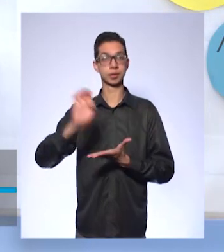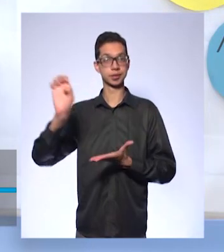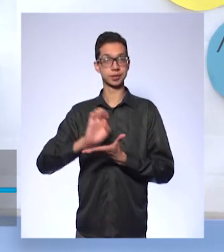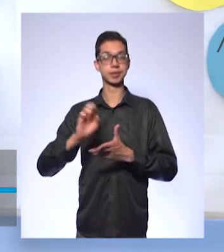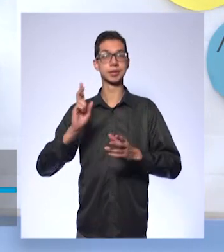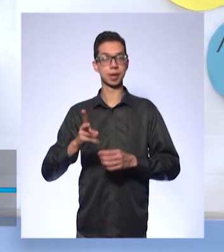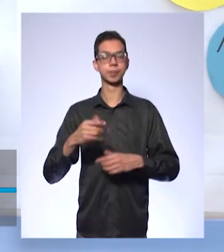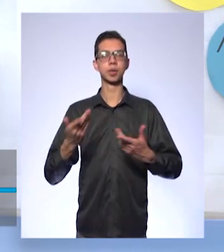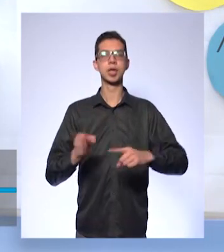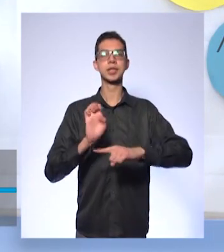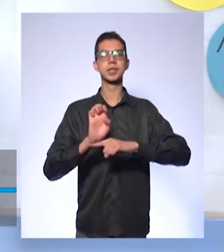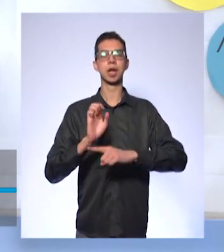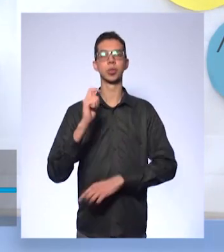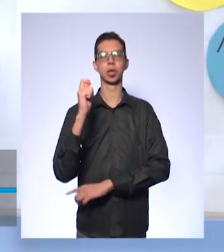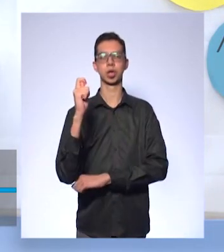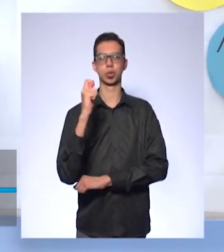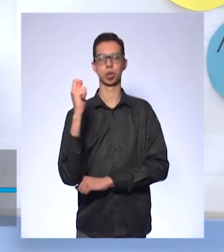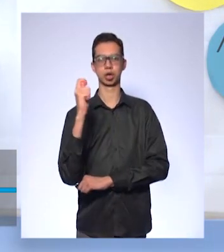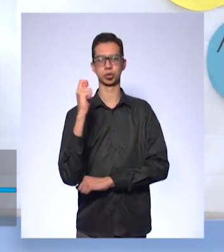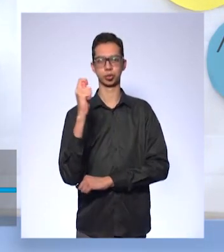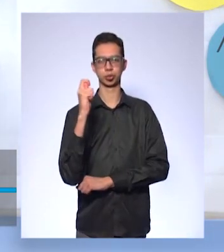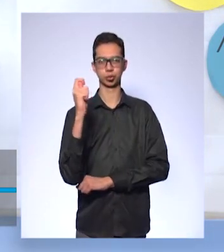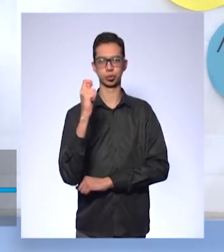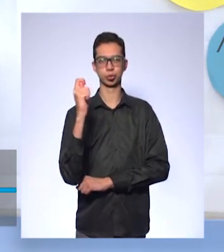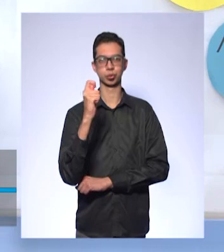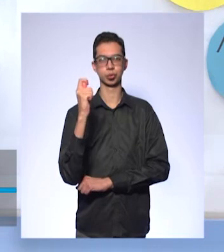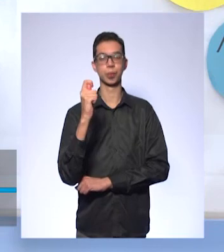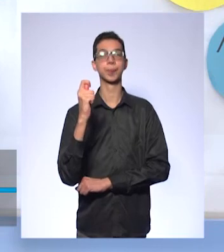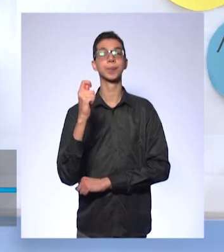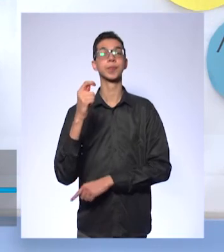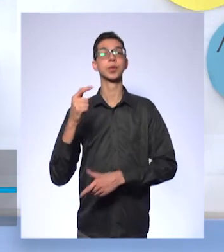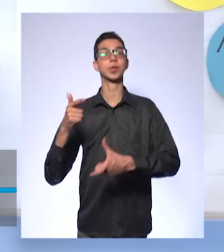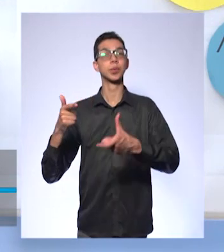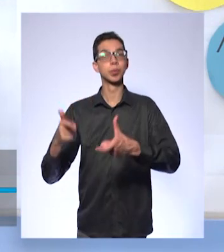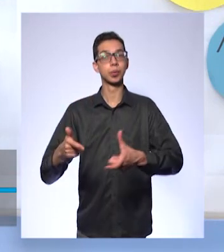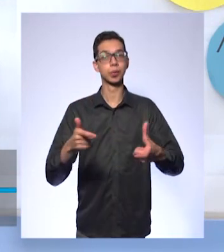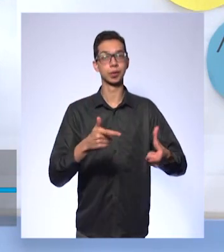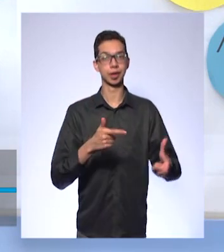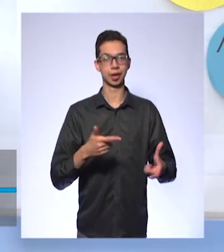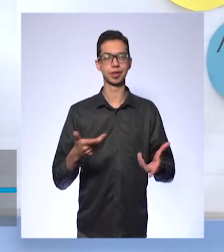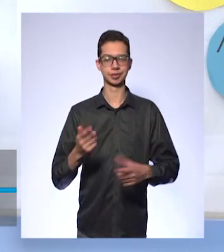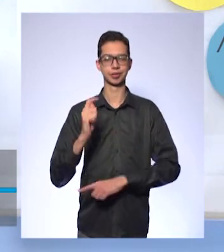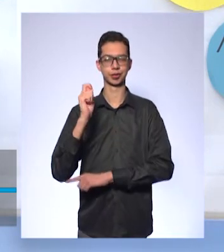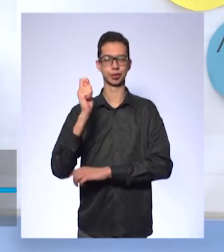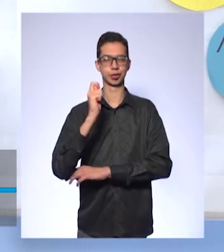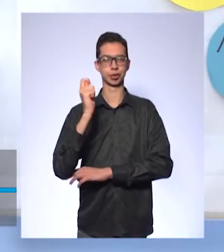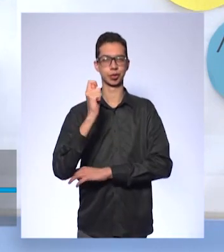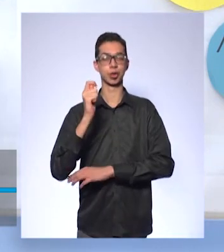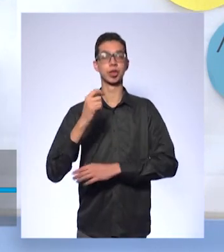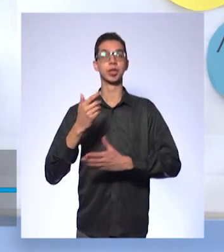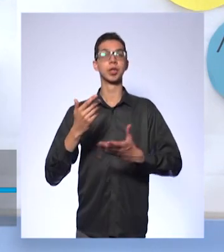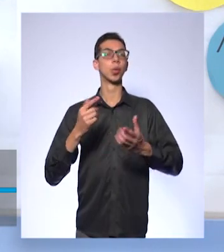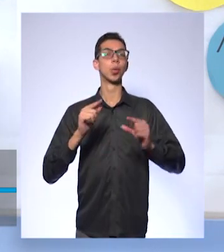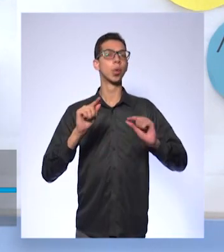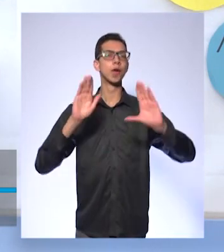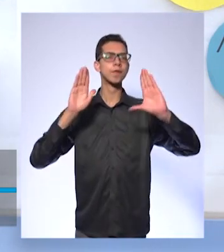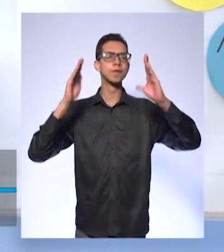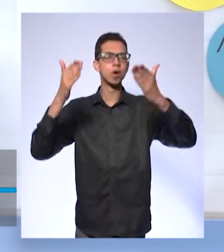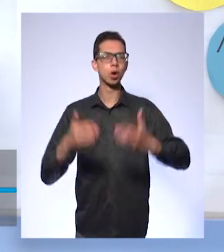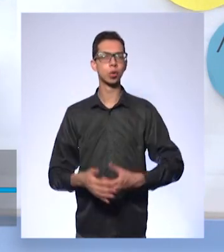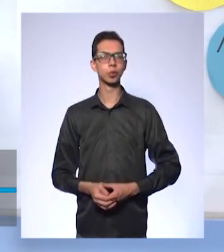Sul, nessas terras, nessas estâncias do Rio Grande do Sul, eles estavam mais focados